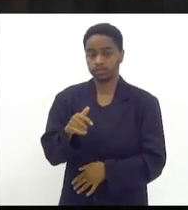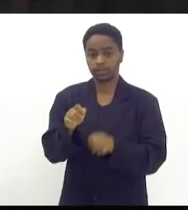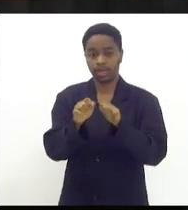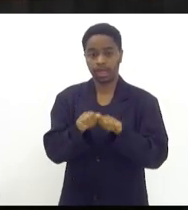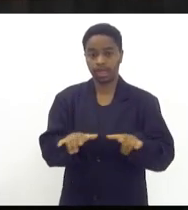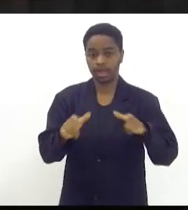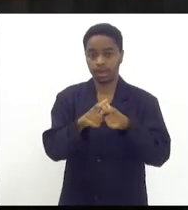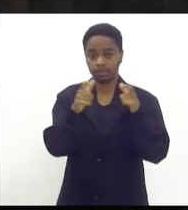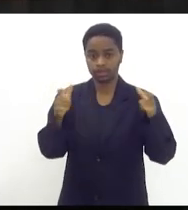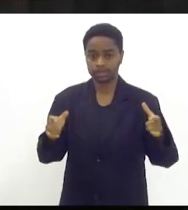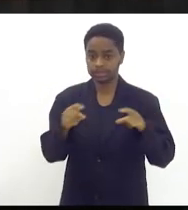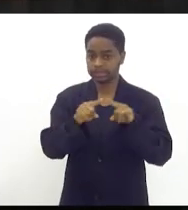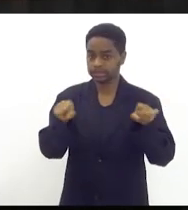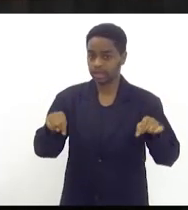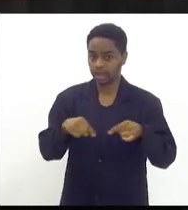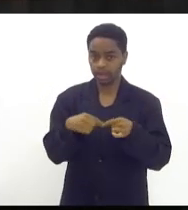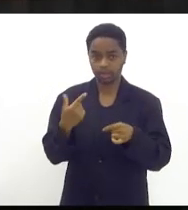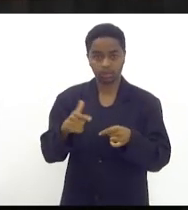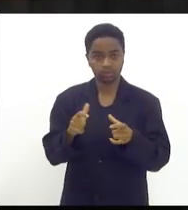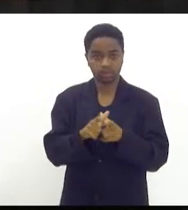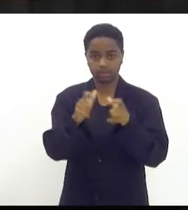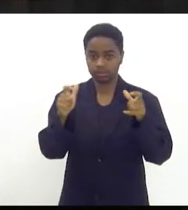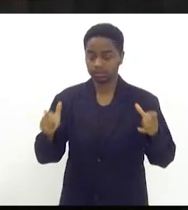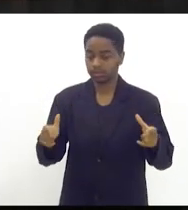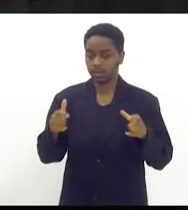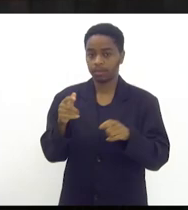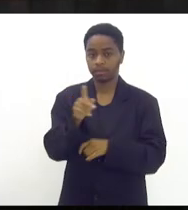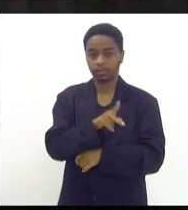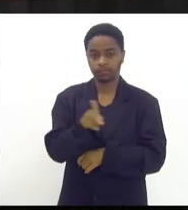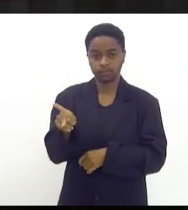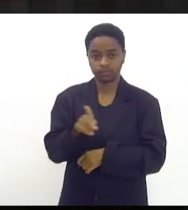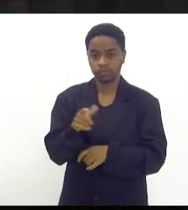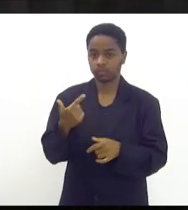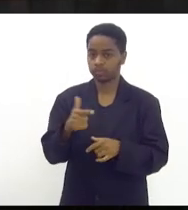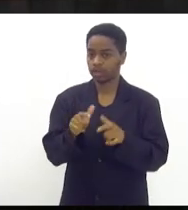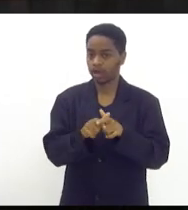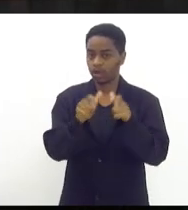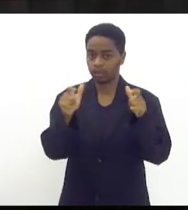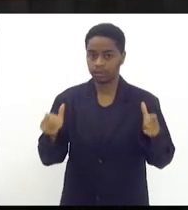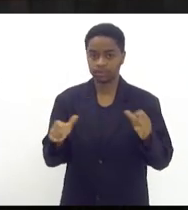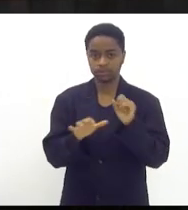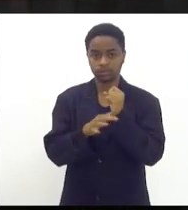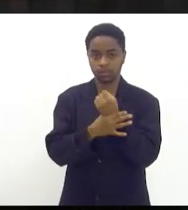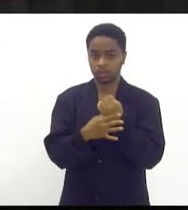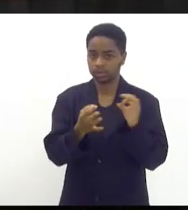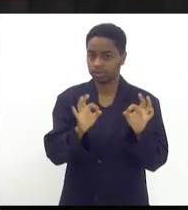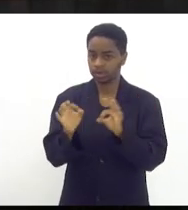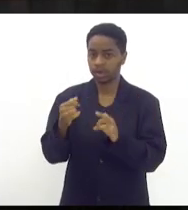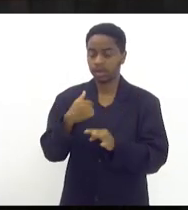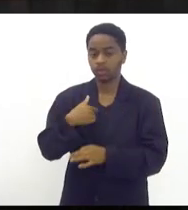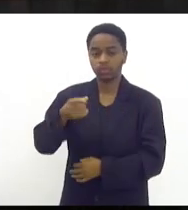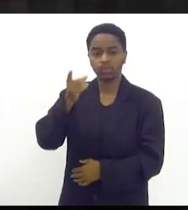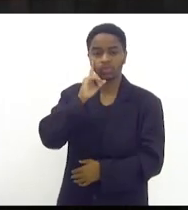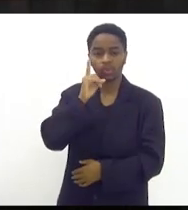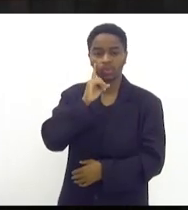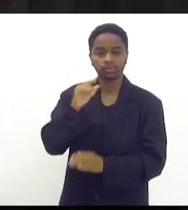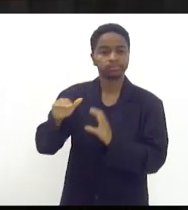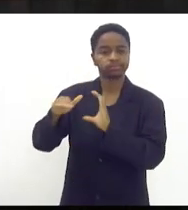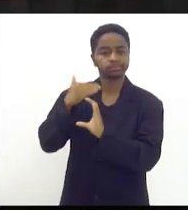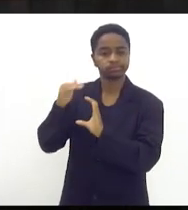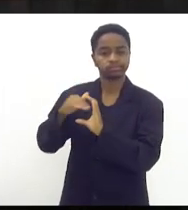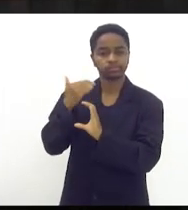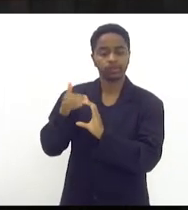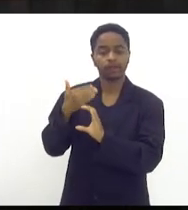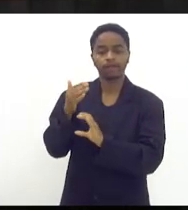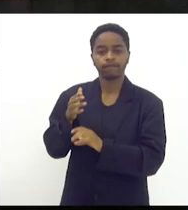sala, uma ampliação de professor, uma ampliação de segurança. Eu recebo diariamente vídeos de jovens